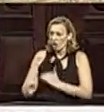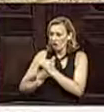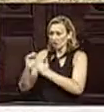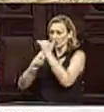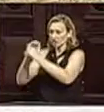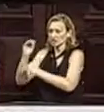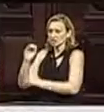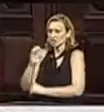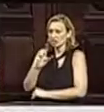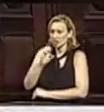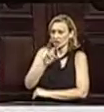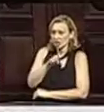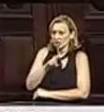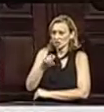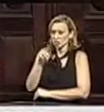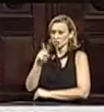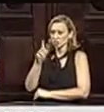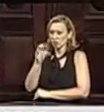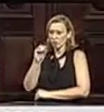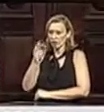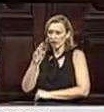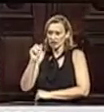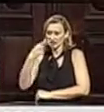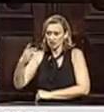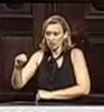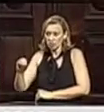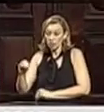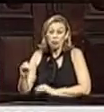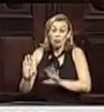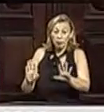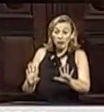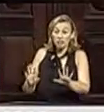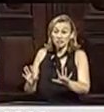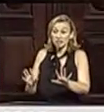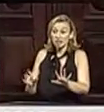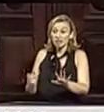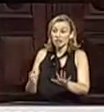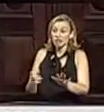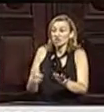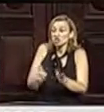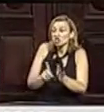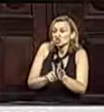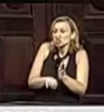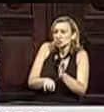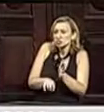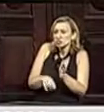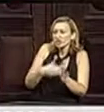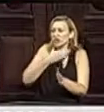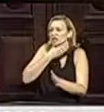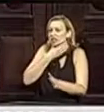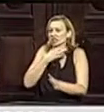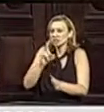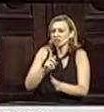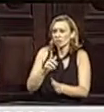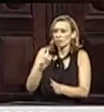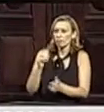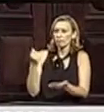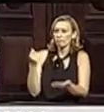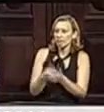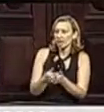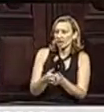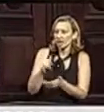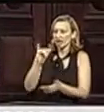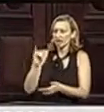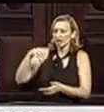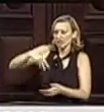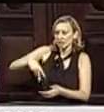risco do empreendedor da Petrobras e das outras empresas de, pelo menos na fase de exploração, não pagar o imposto. Nós estamos querendo que eles venham,